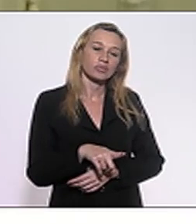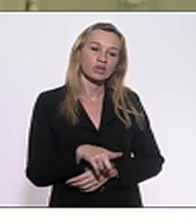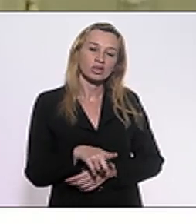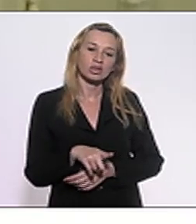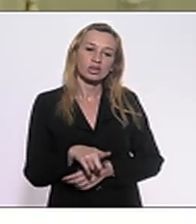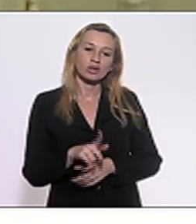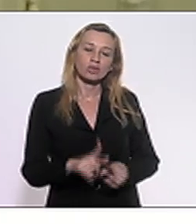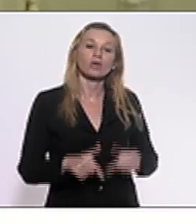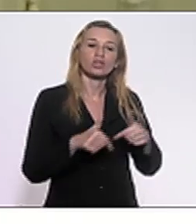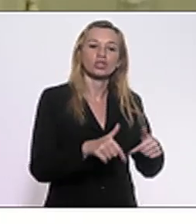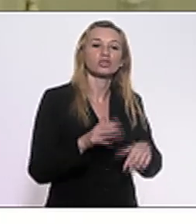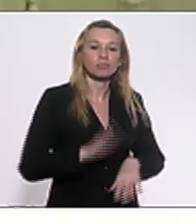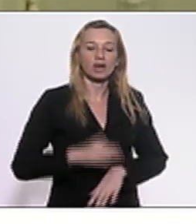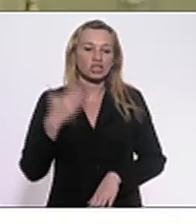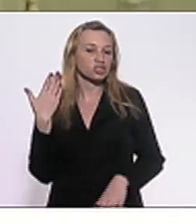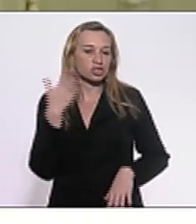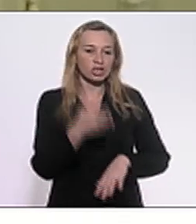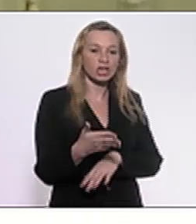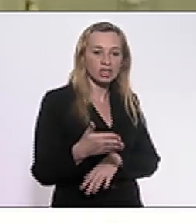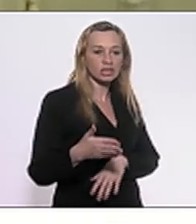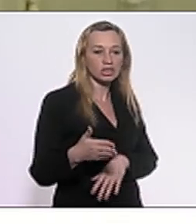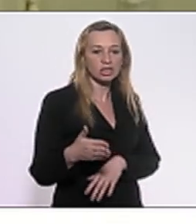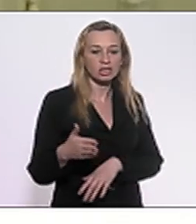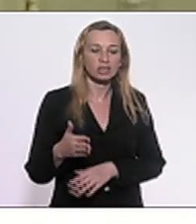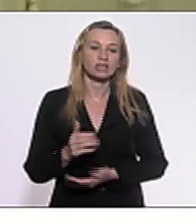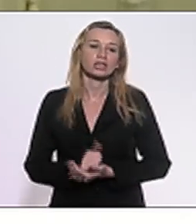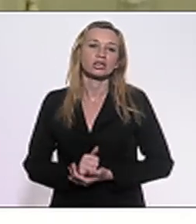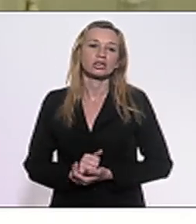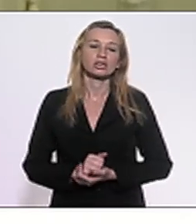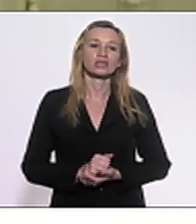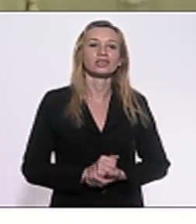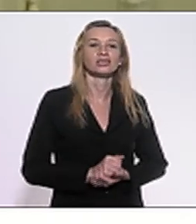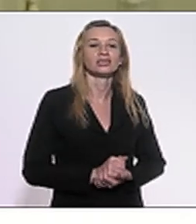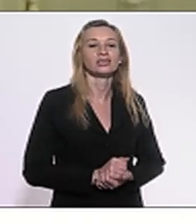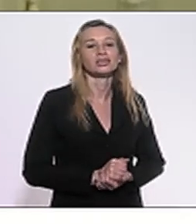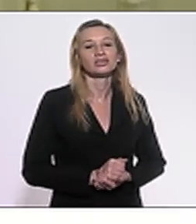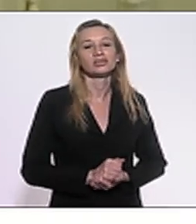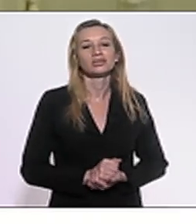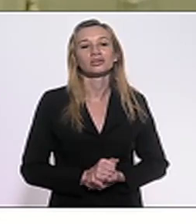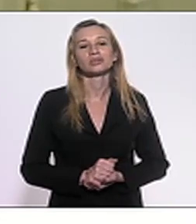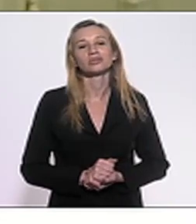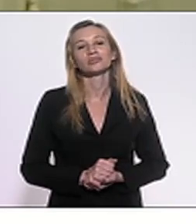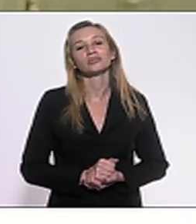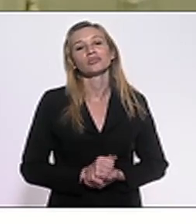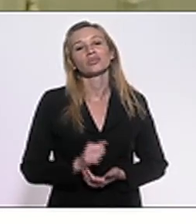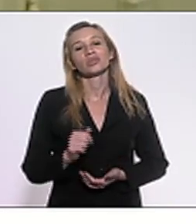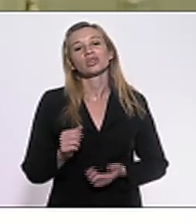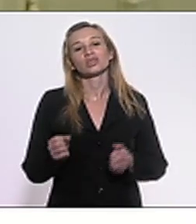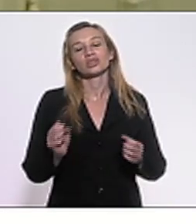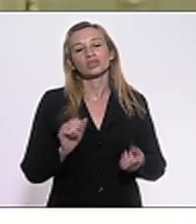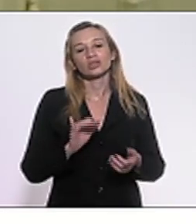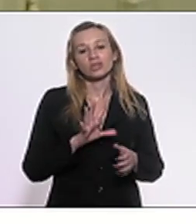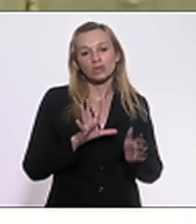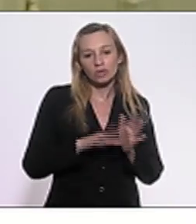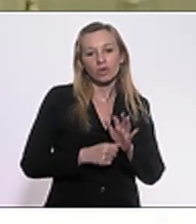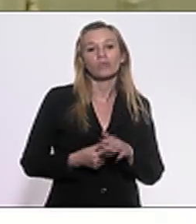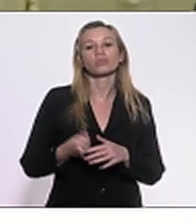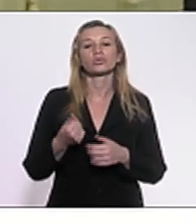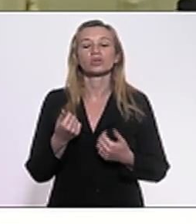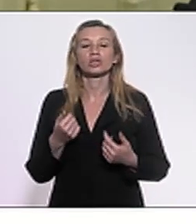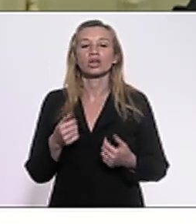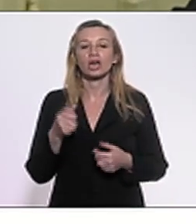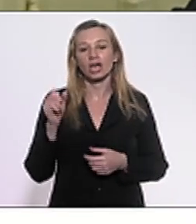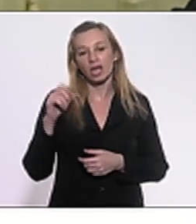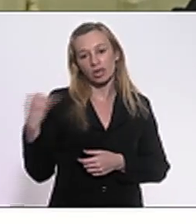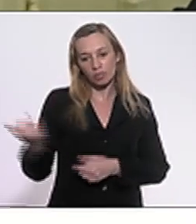uma ação mais efetiva e mais firme frente àqueles que têm um viés de fraude, né? Então, é importante colocar aqui, no que